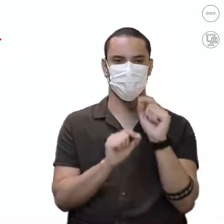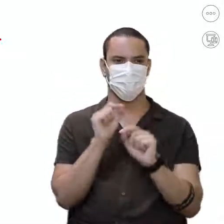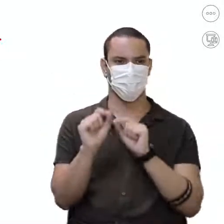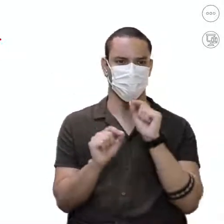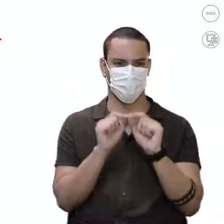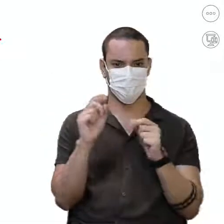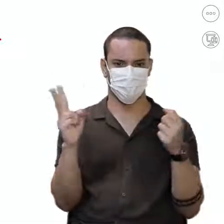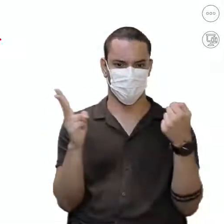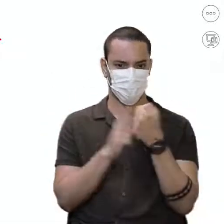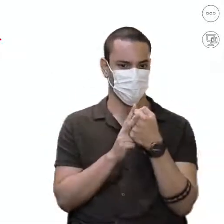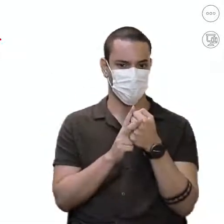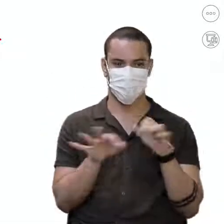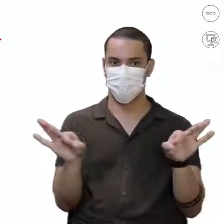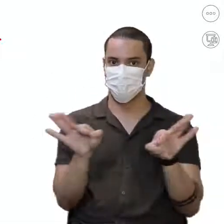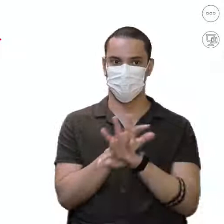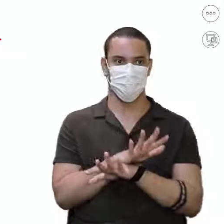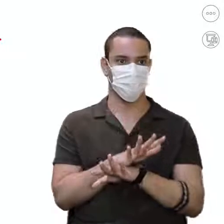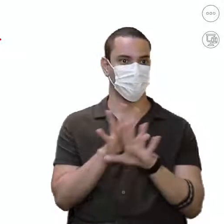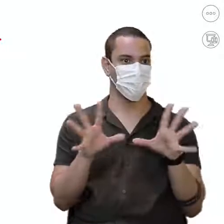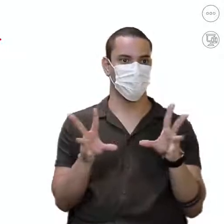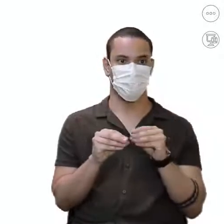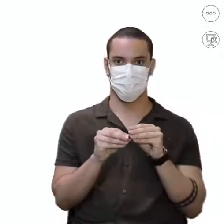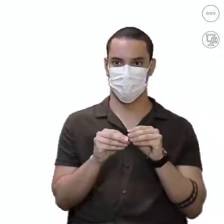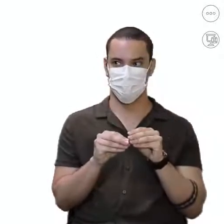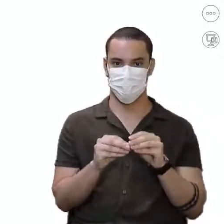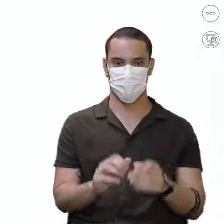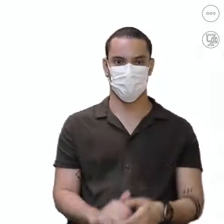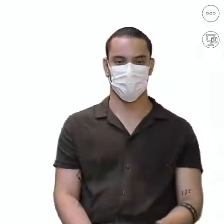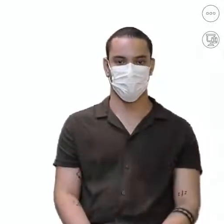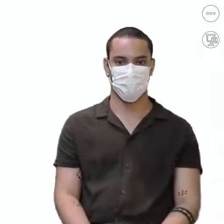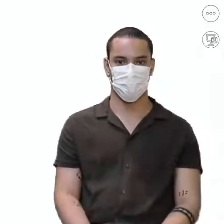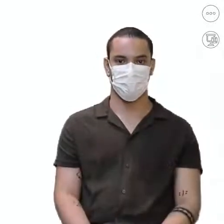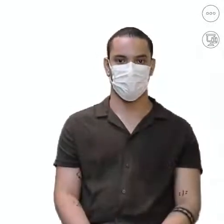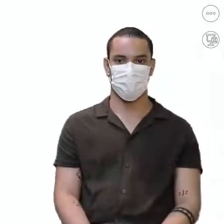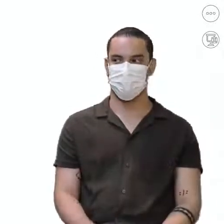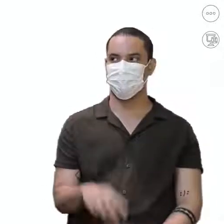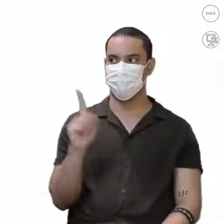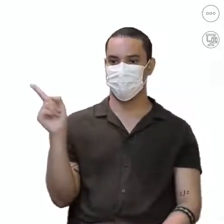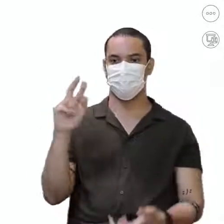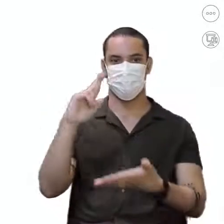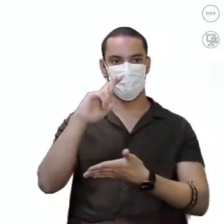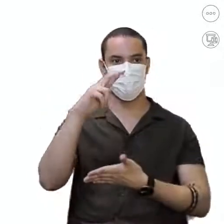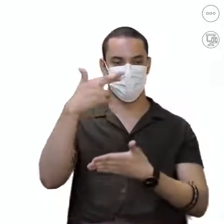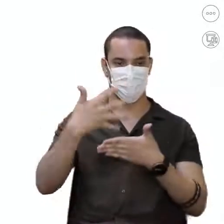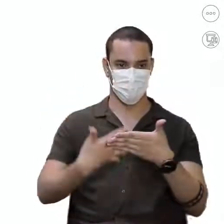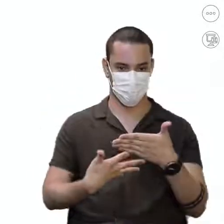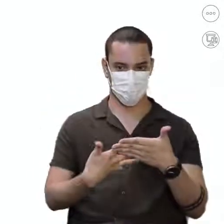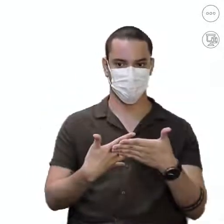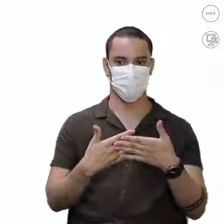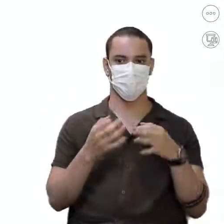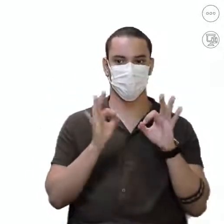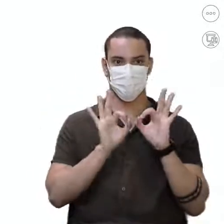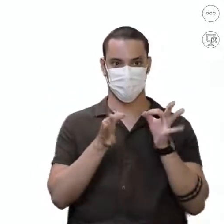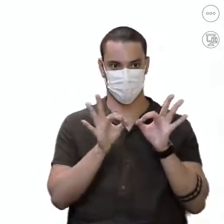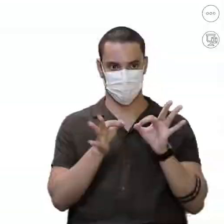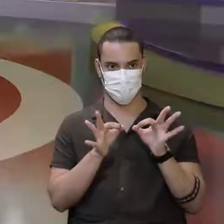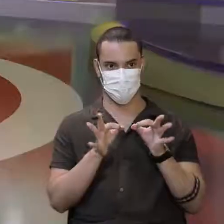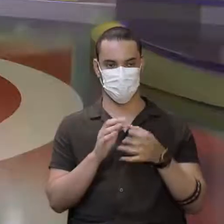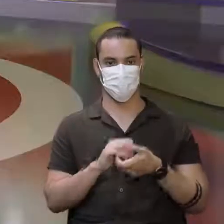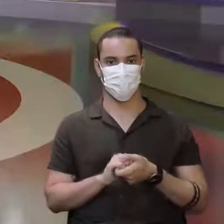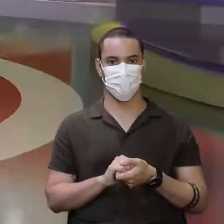preceder o verbo. E é isso. Olha aí, essas são as nossas referências.